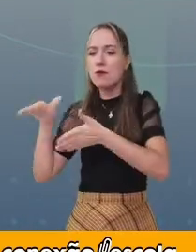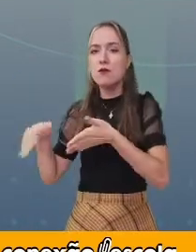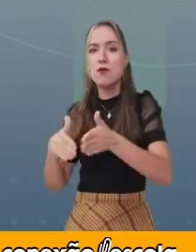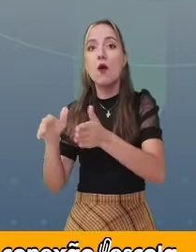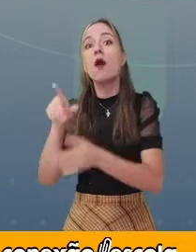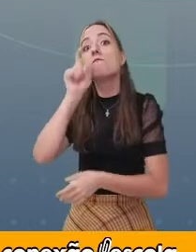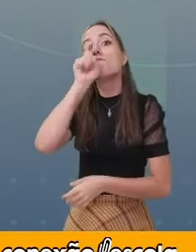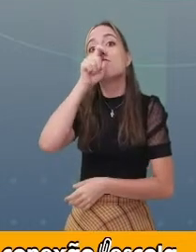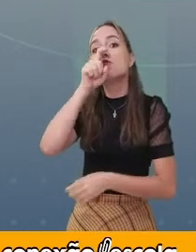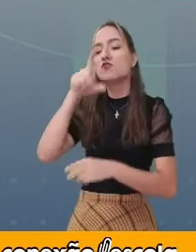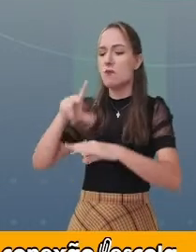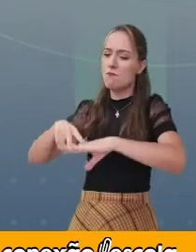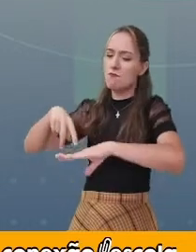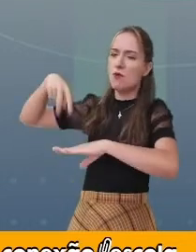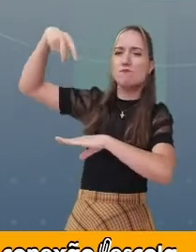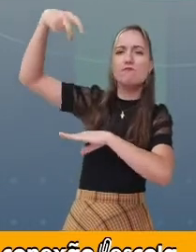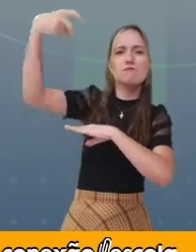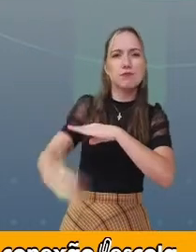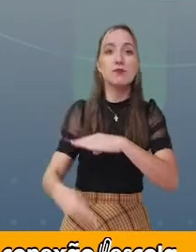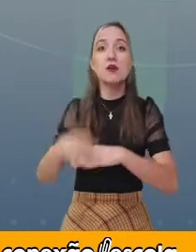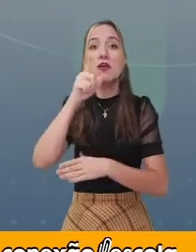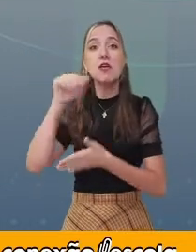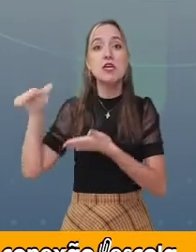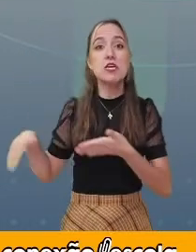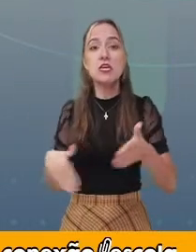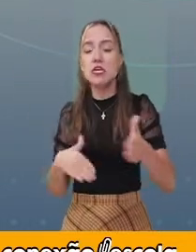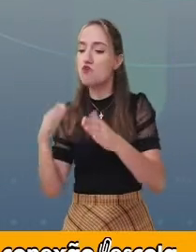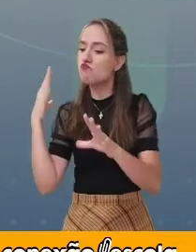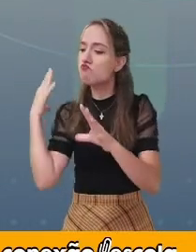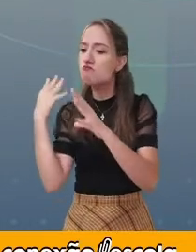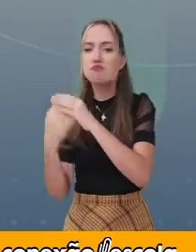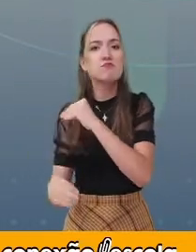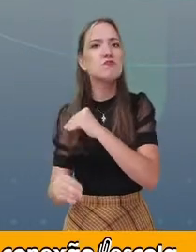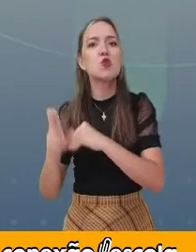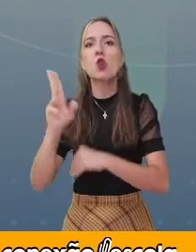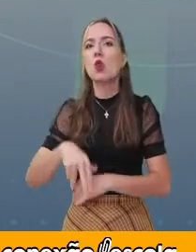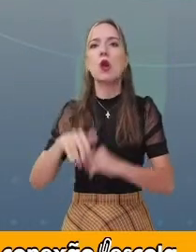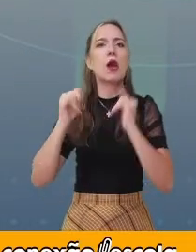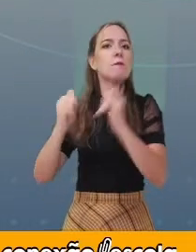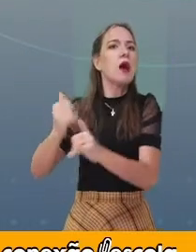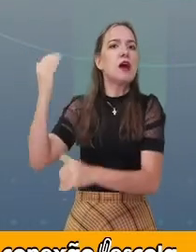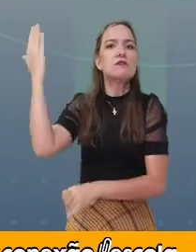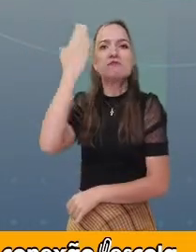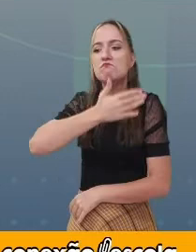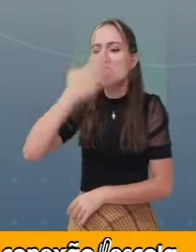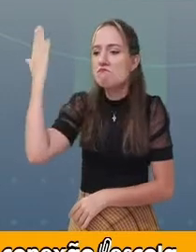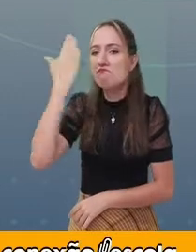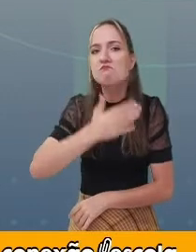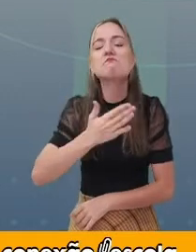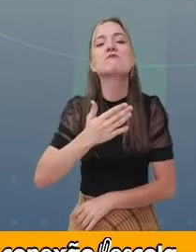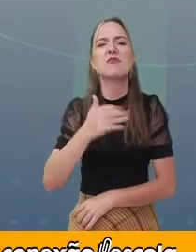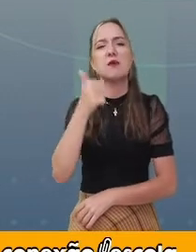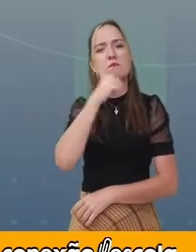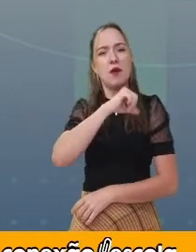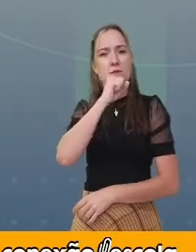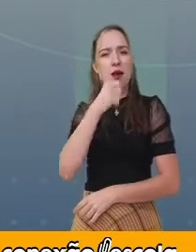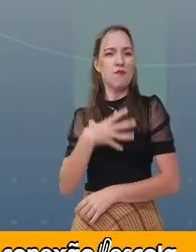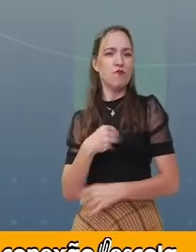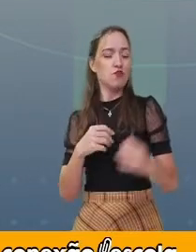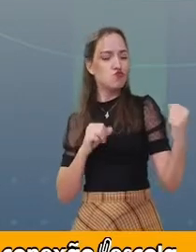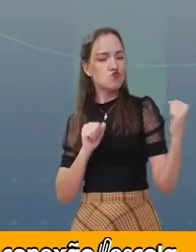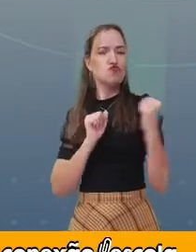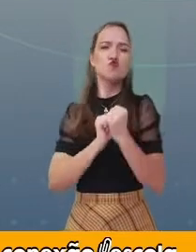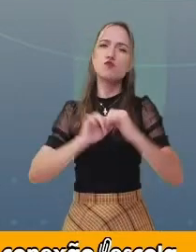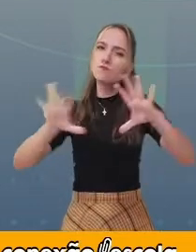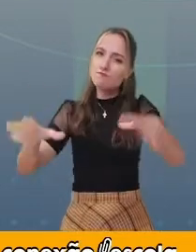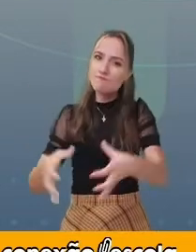bruxa Salomé pulou para dentro do rio e nunca mais foi vista. A mãe e seus filhos